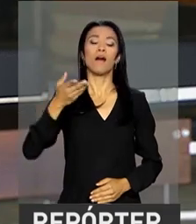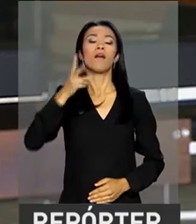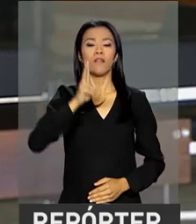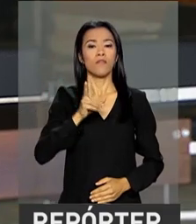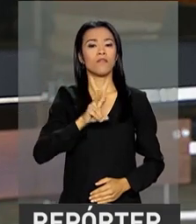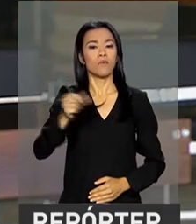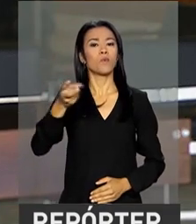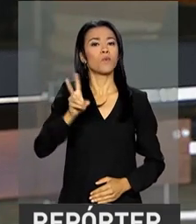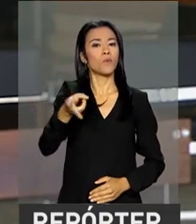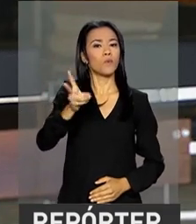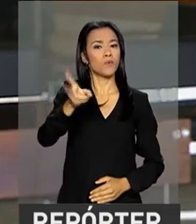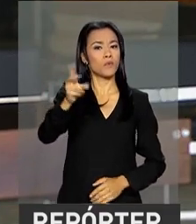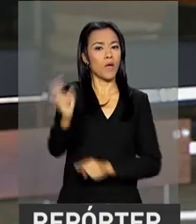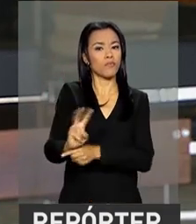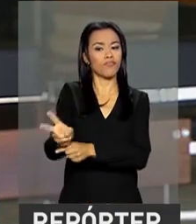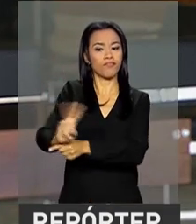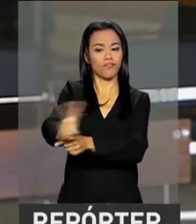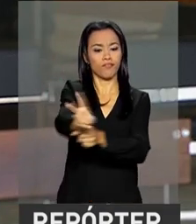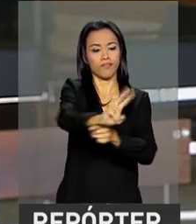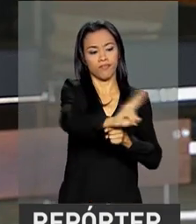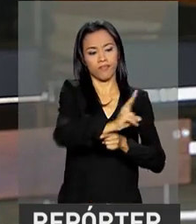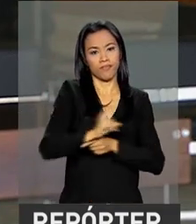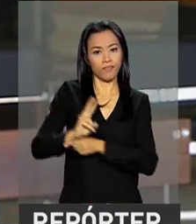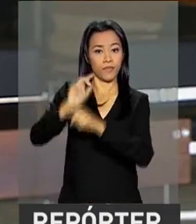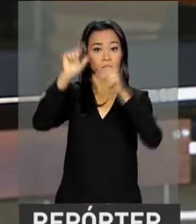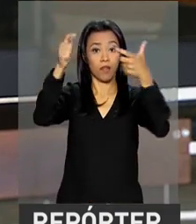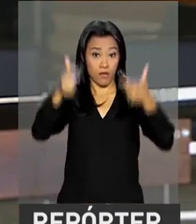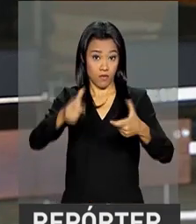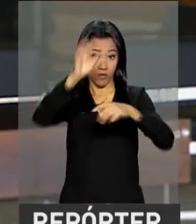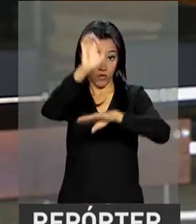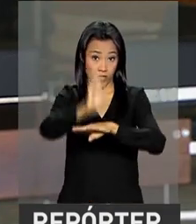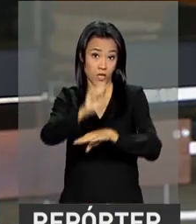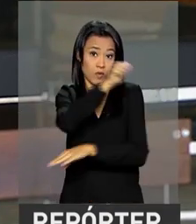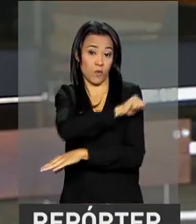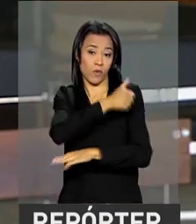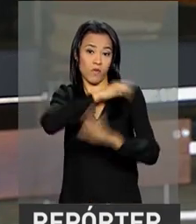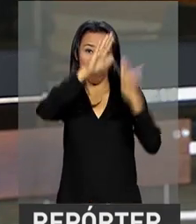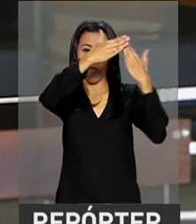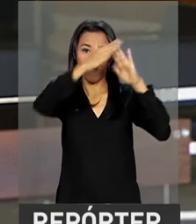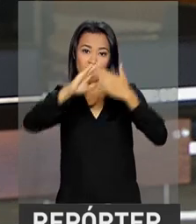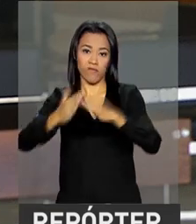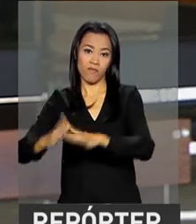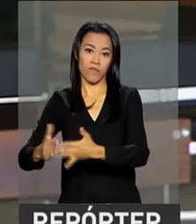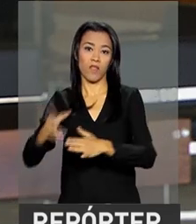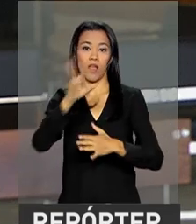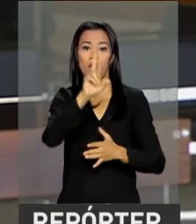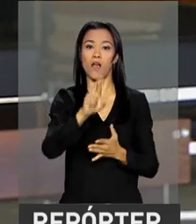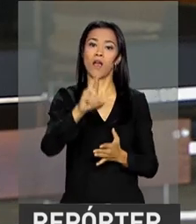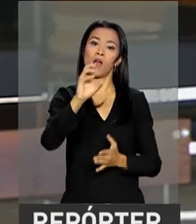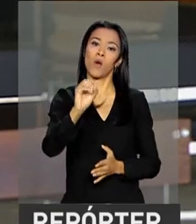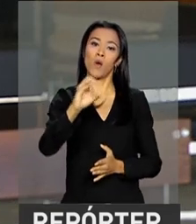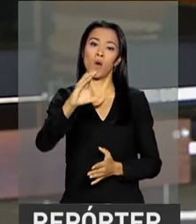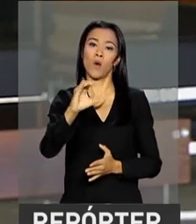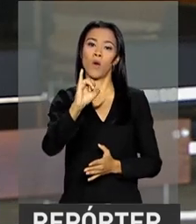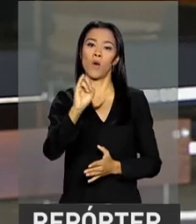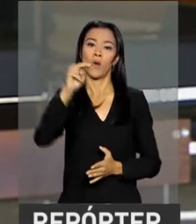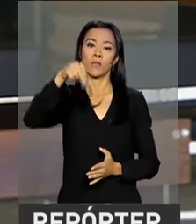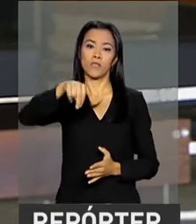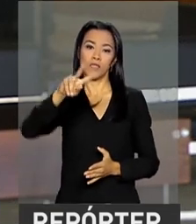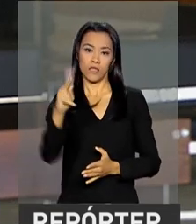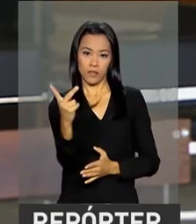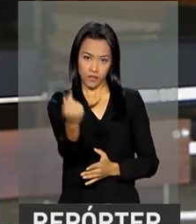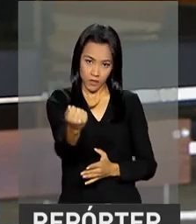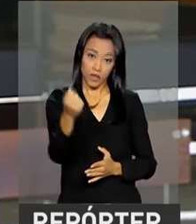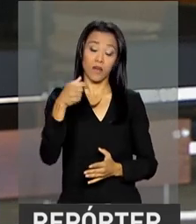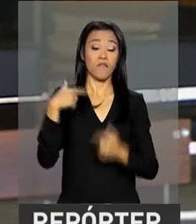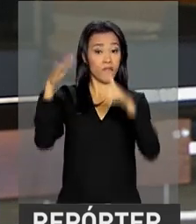continuar a fazer a patrulha nos acessos da comunidade da rocinha no rio de janeiro o grupo foi destacado para atuar